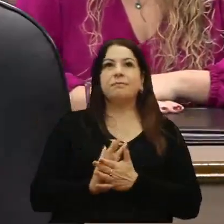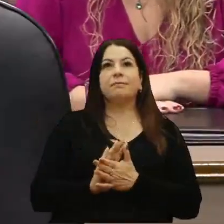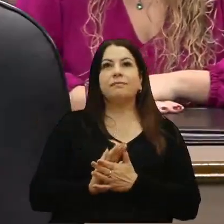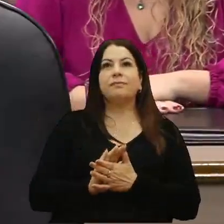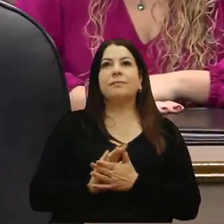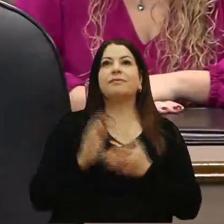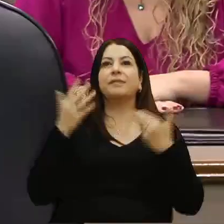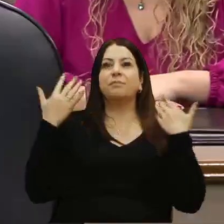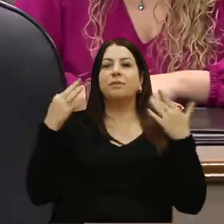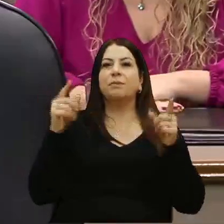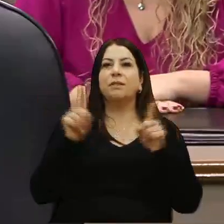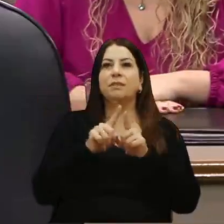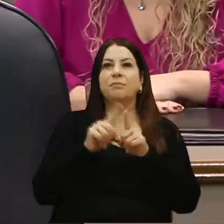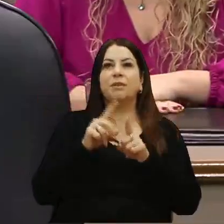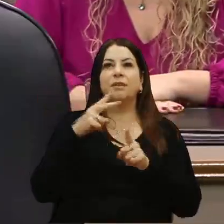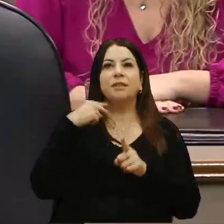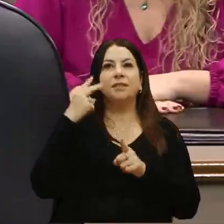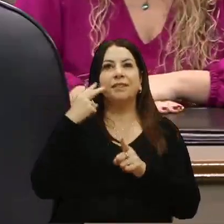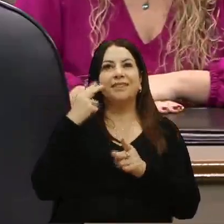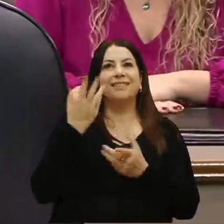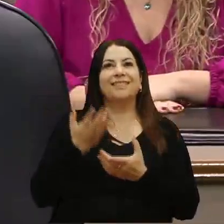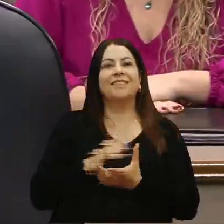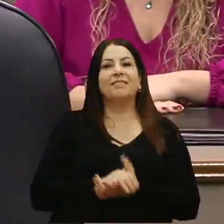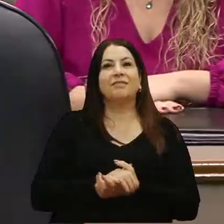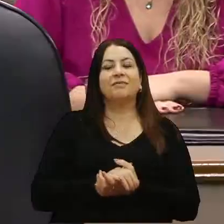E parabenizar também a vereadora,